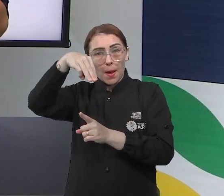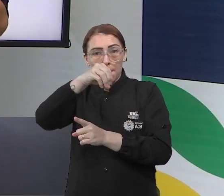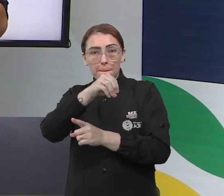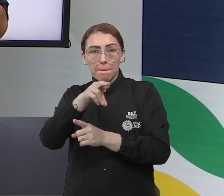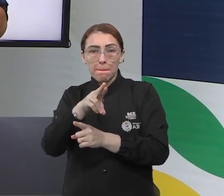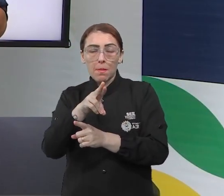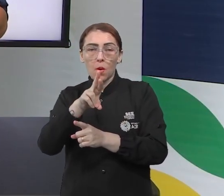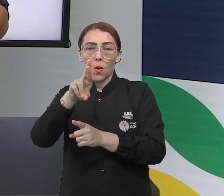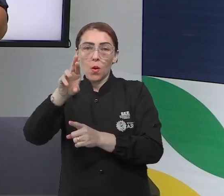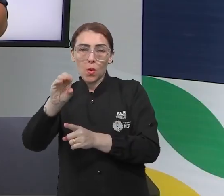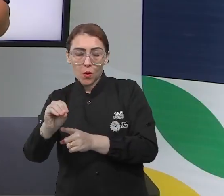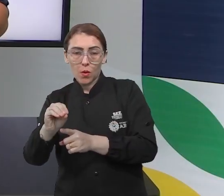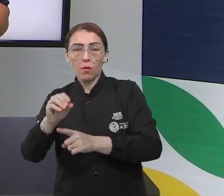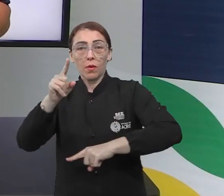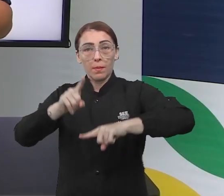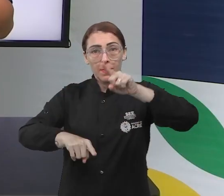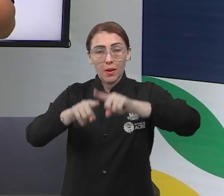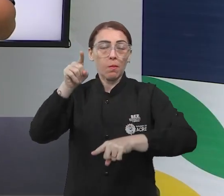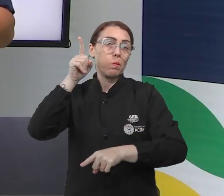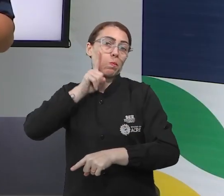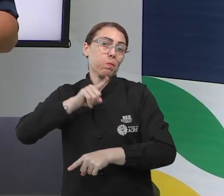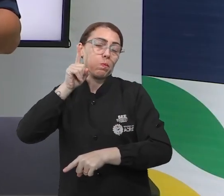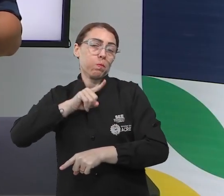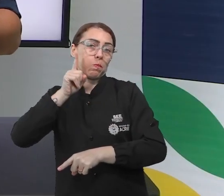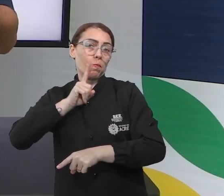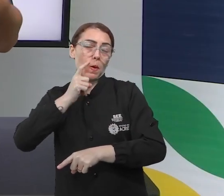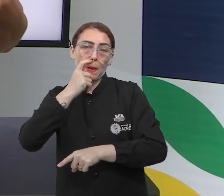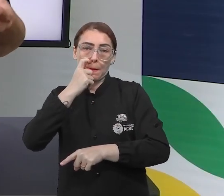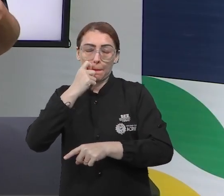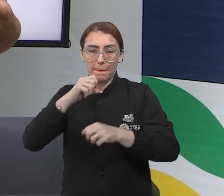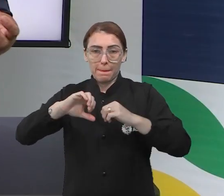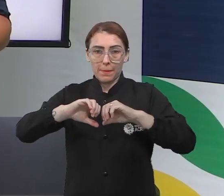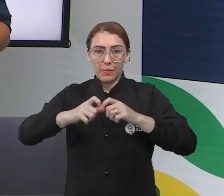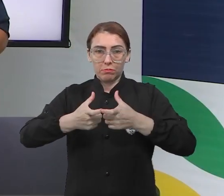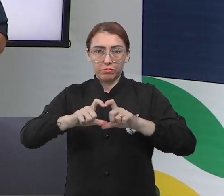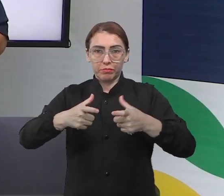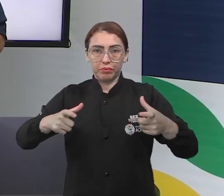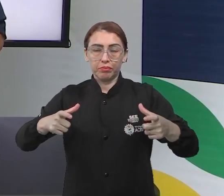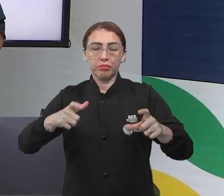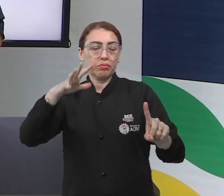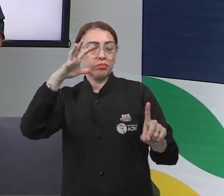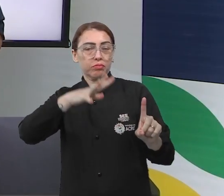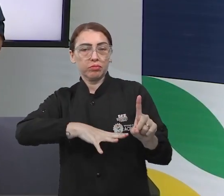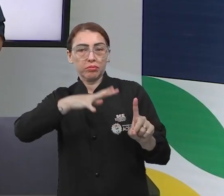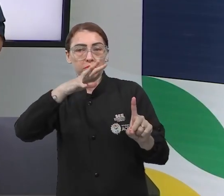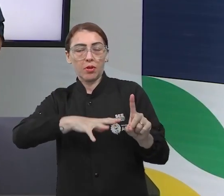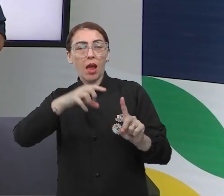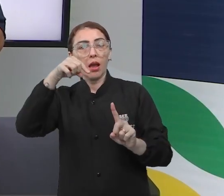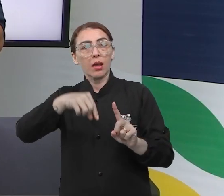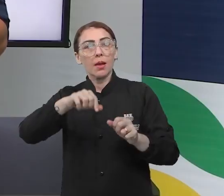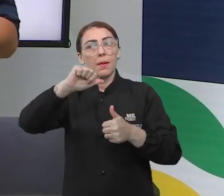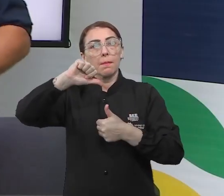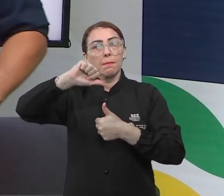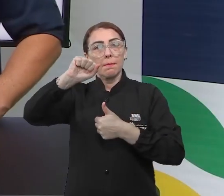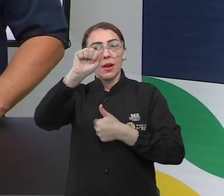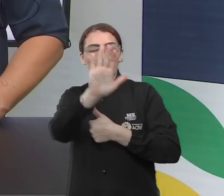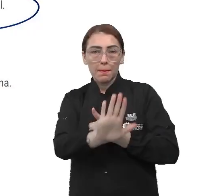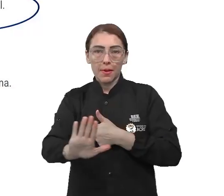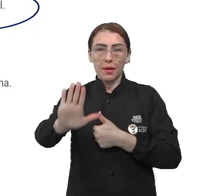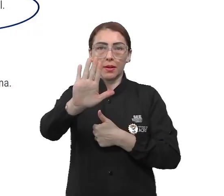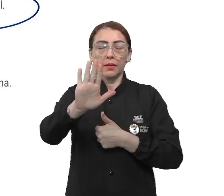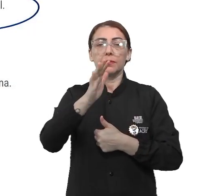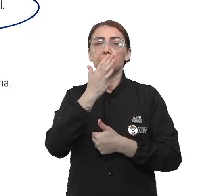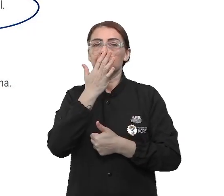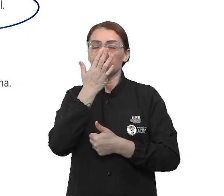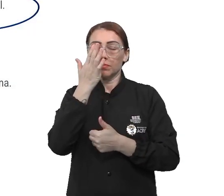todas ferramentas norte-americanas de expansão de sua influência aqui pela América.